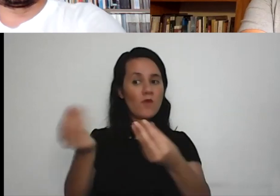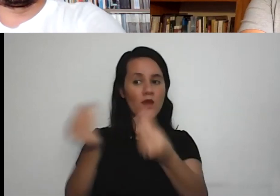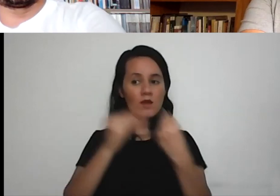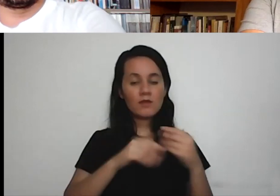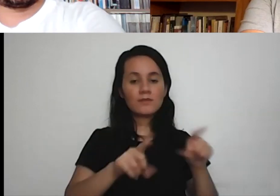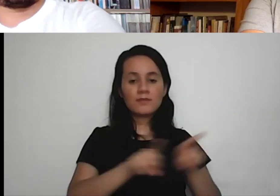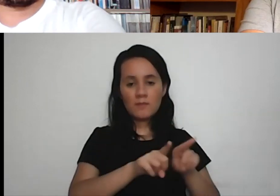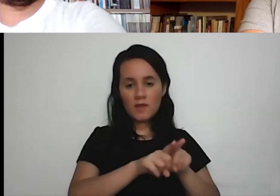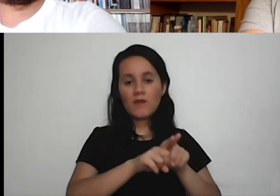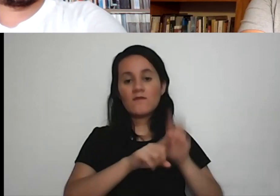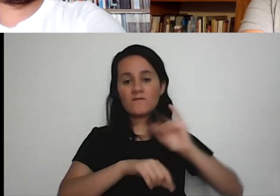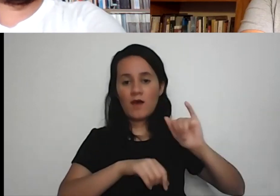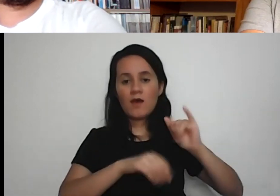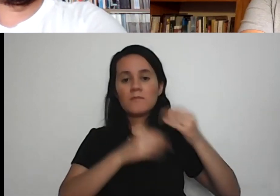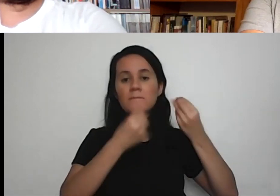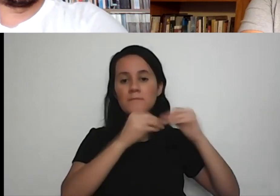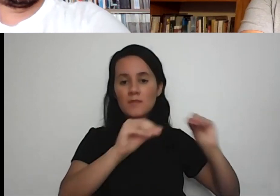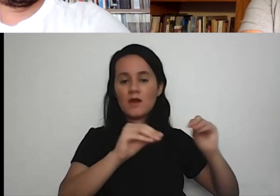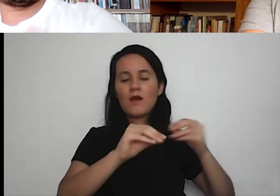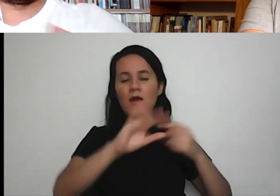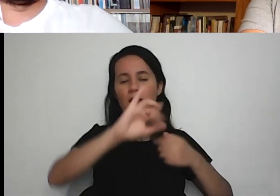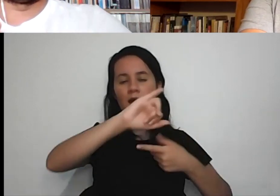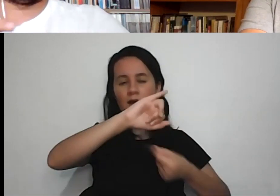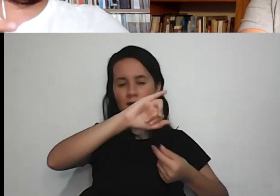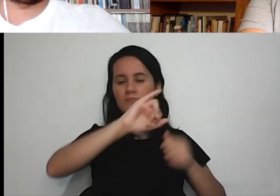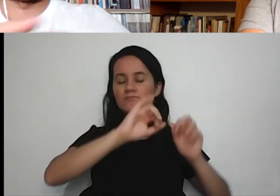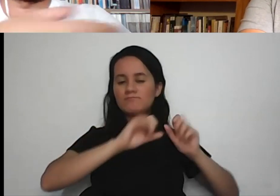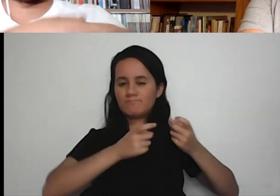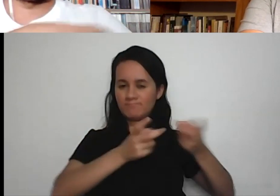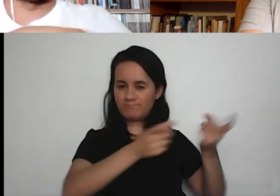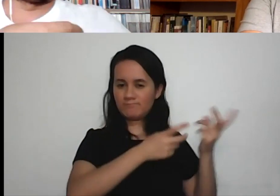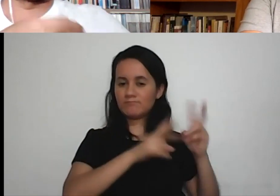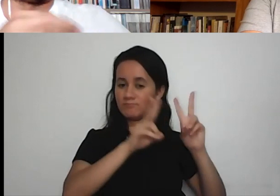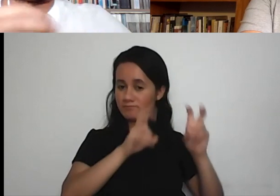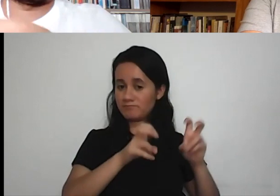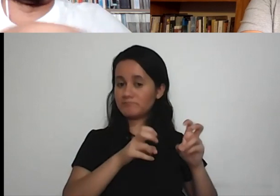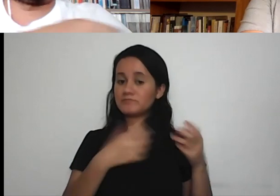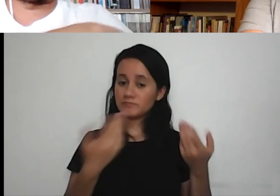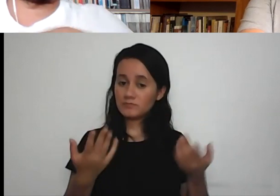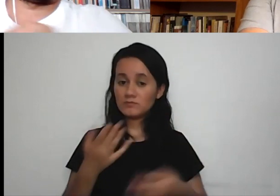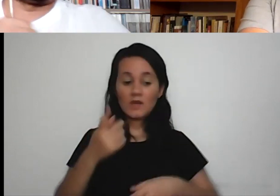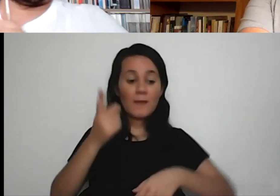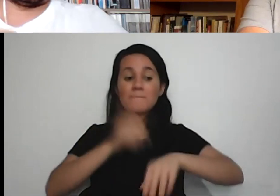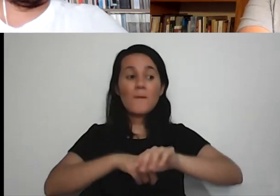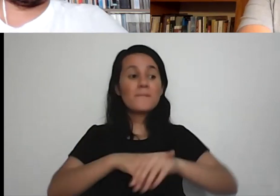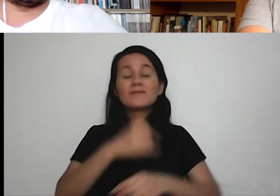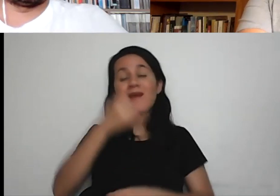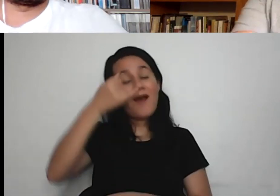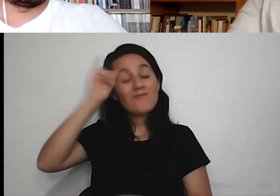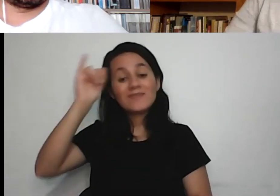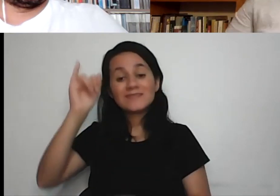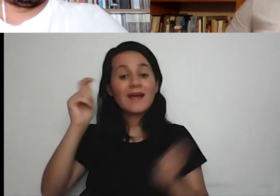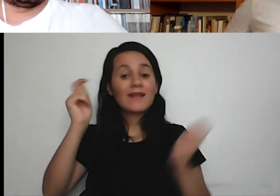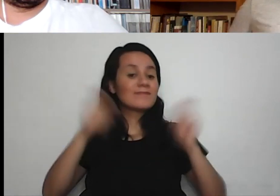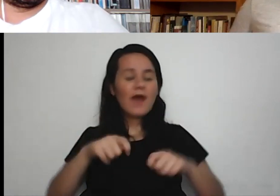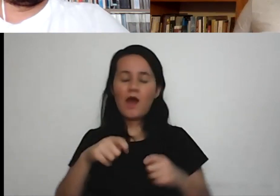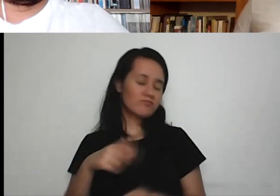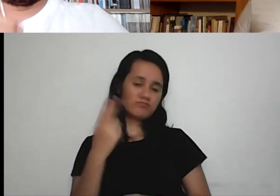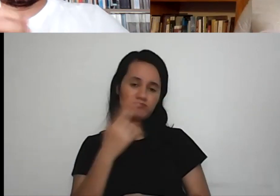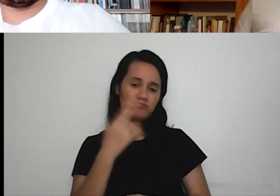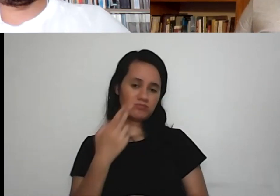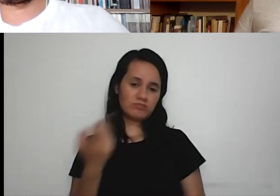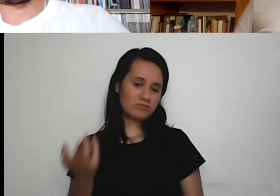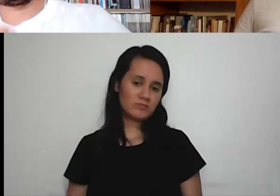e eu vou capitalizar em cima disso. Então, esse movimento, você não tem como evitar completamente isso. Não, Né?